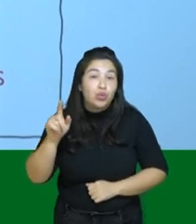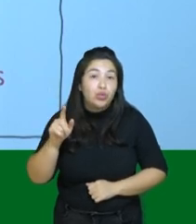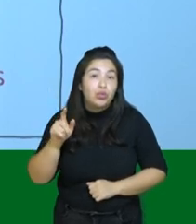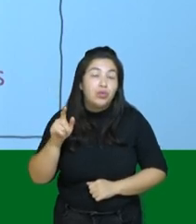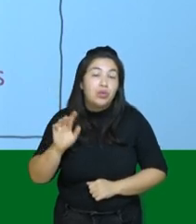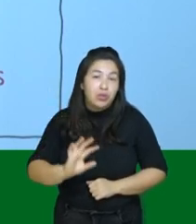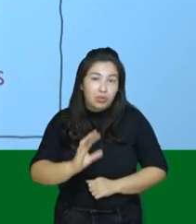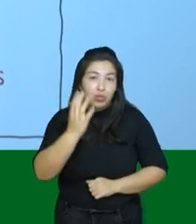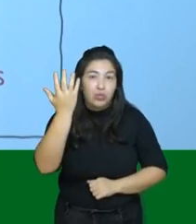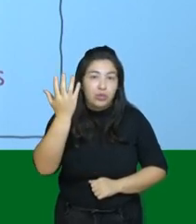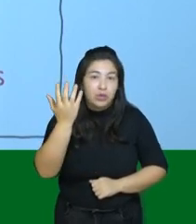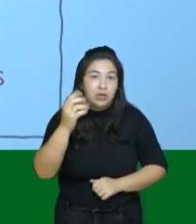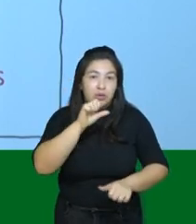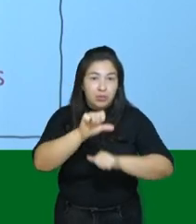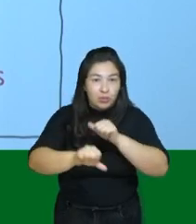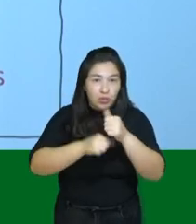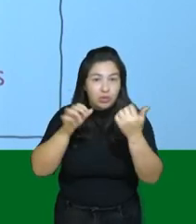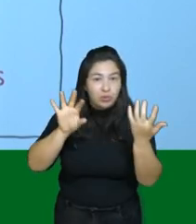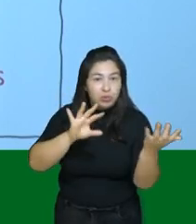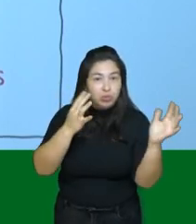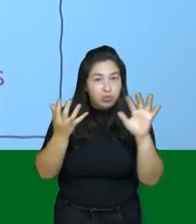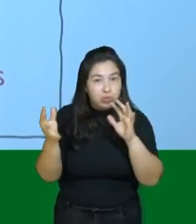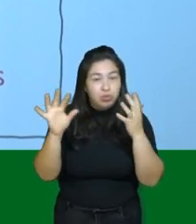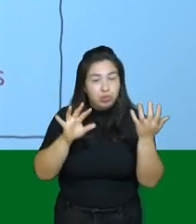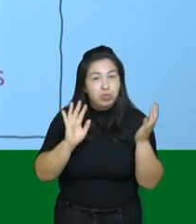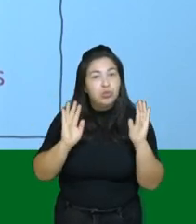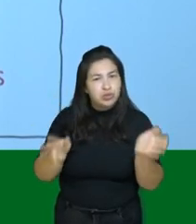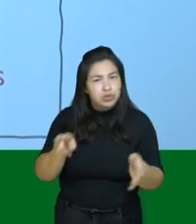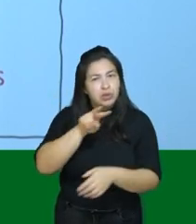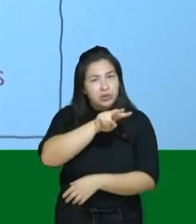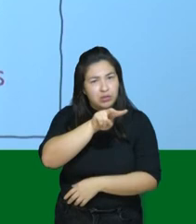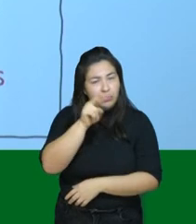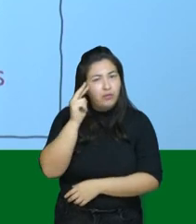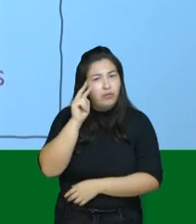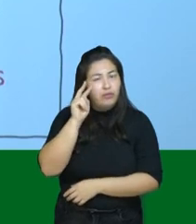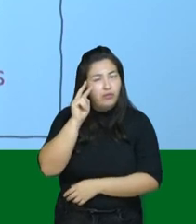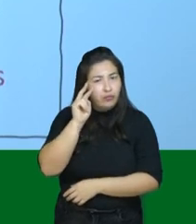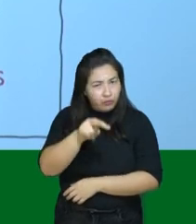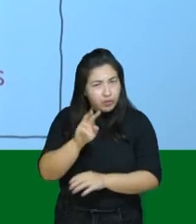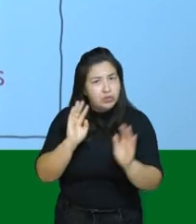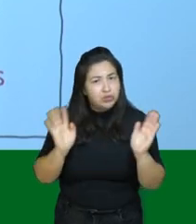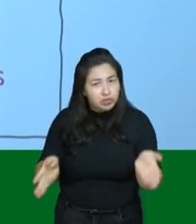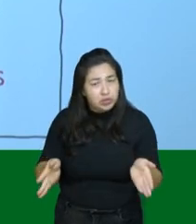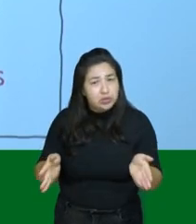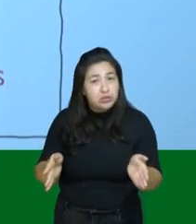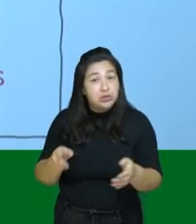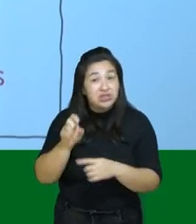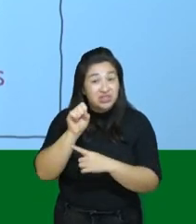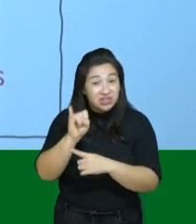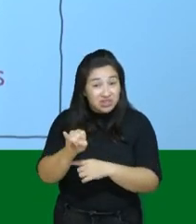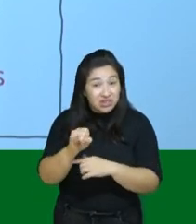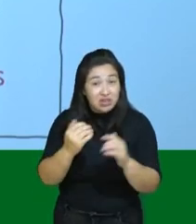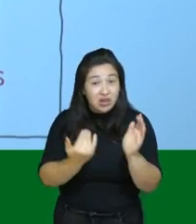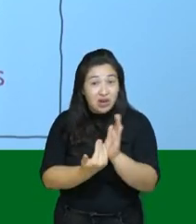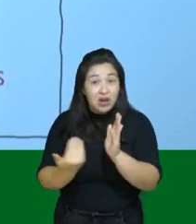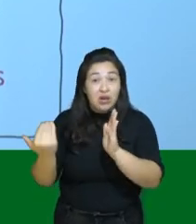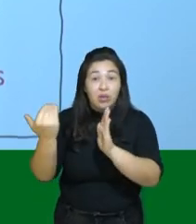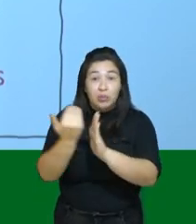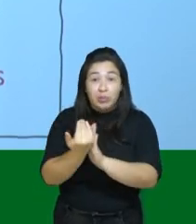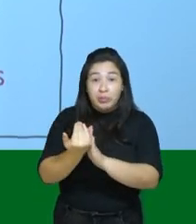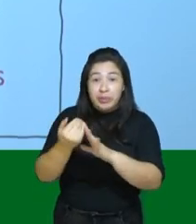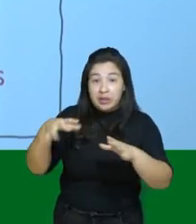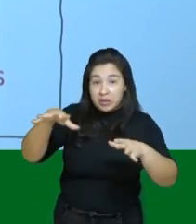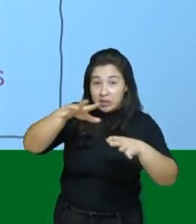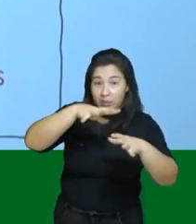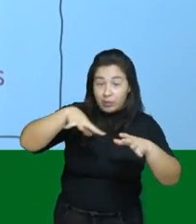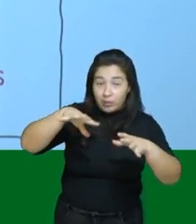decorrência das mudanças climáticas, né, que vocês já devem estar familiarizados, é que, com essa expansão que eu falei,